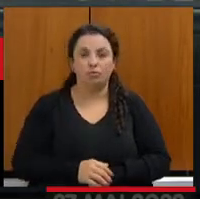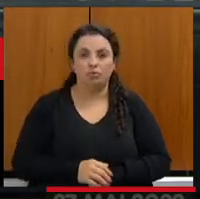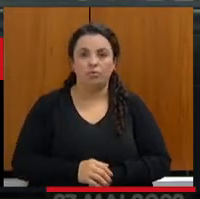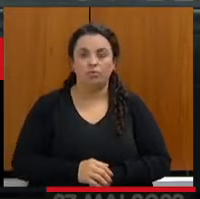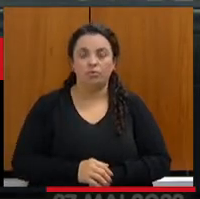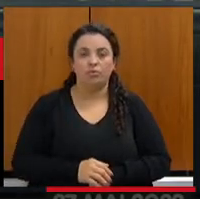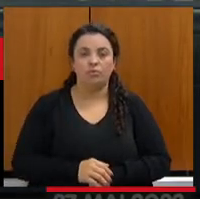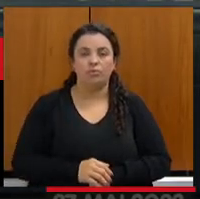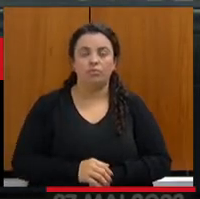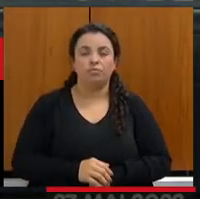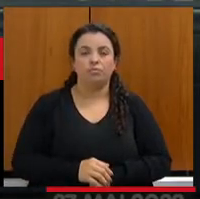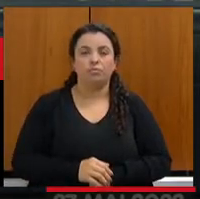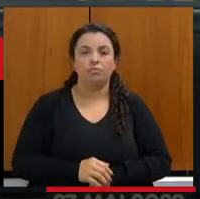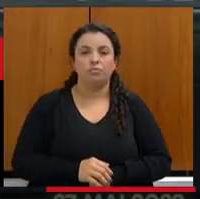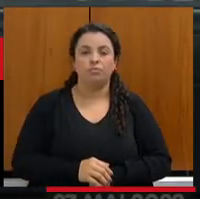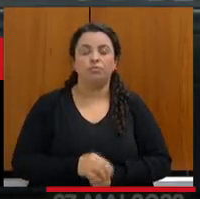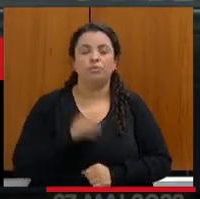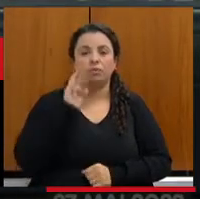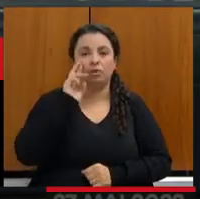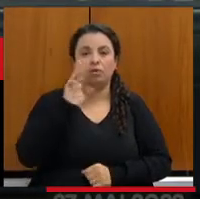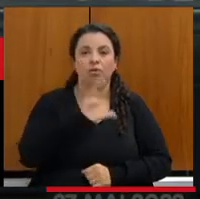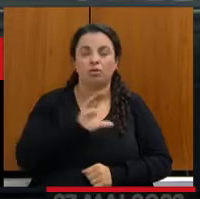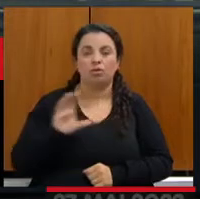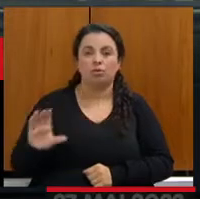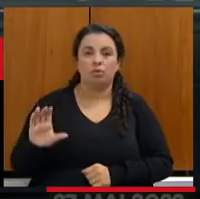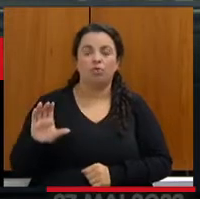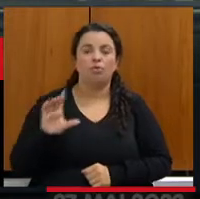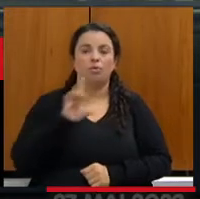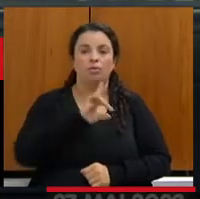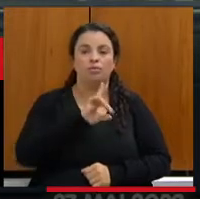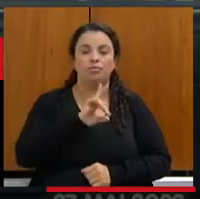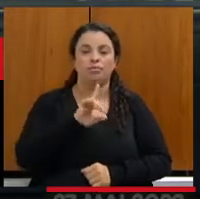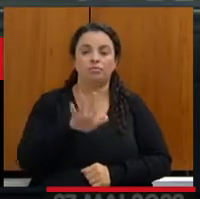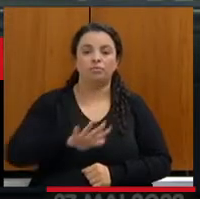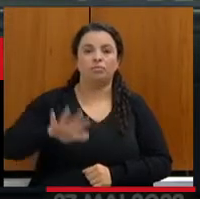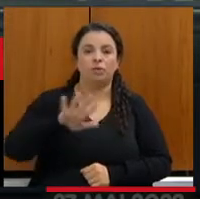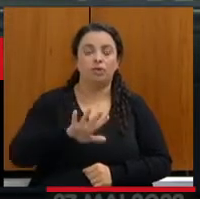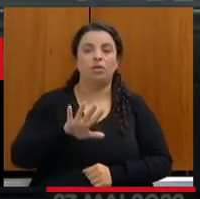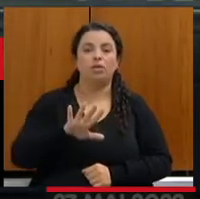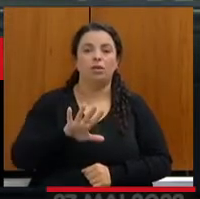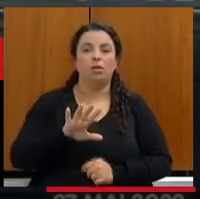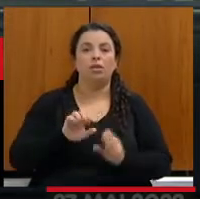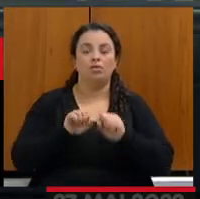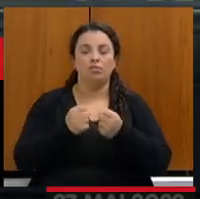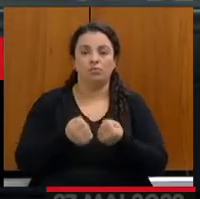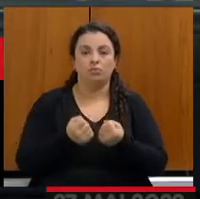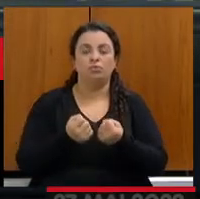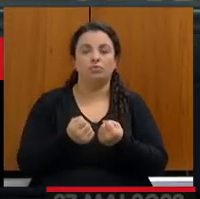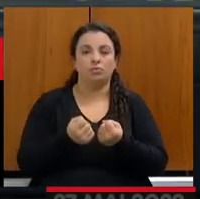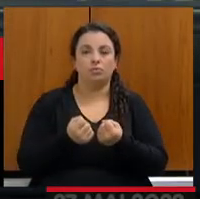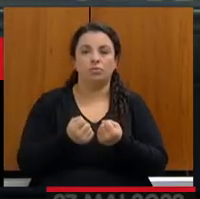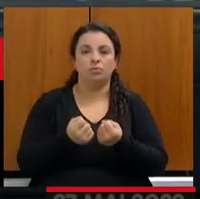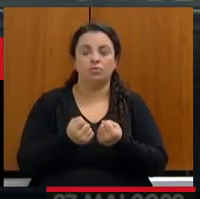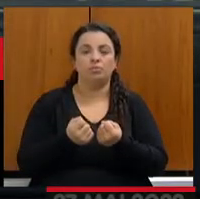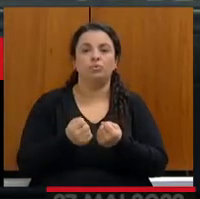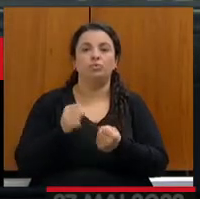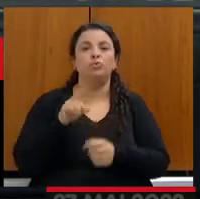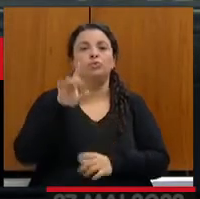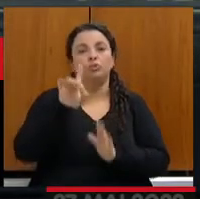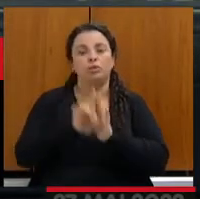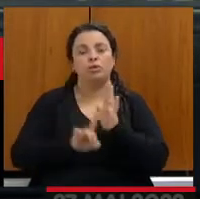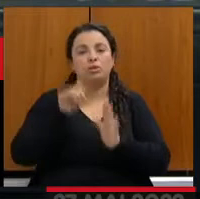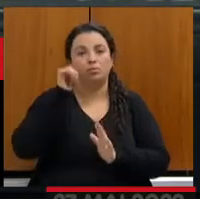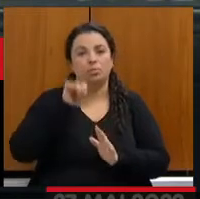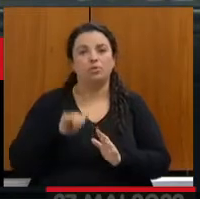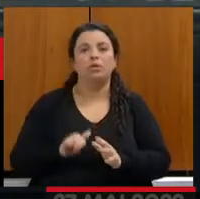a excelentíssima senhora coordenadora da Defensoria especializada na defesa do direito da Mulher em situação de